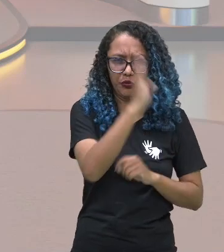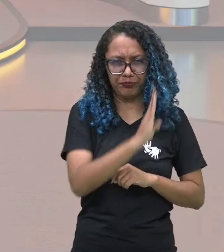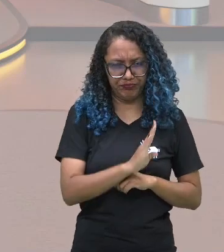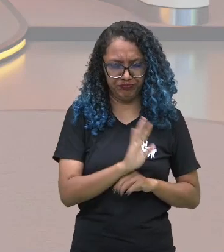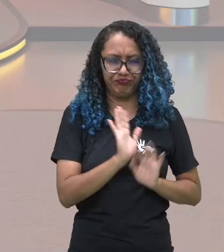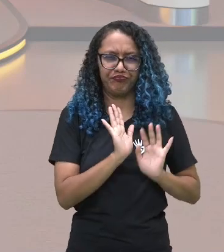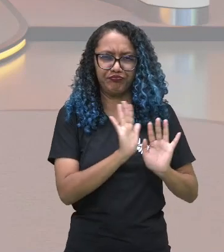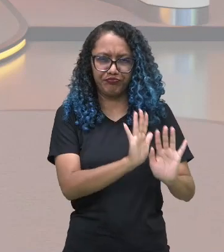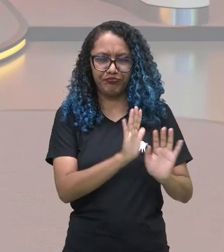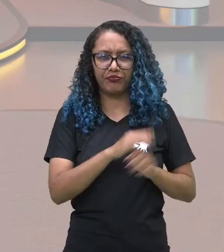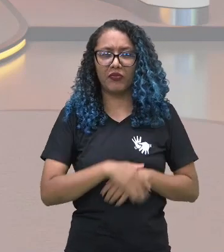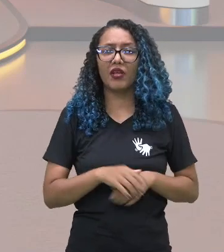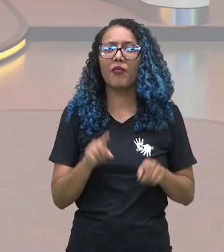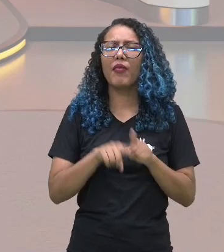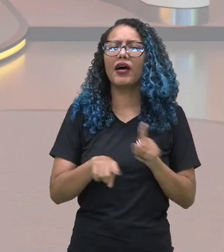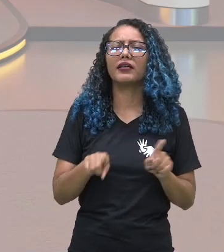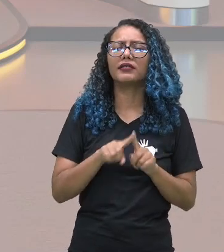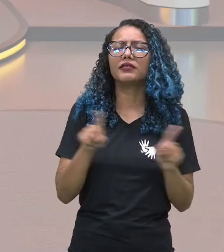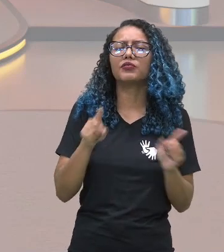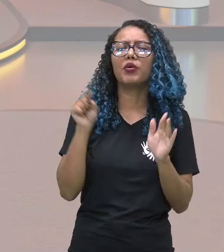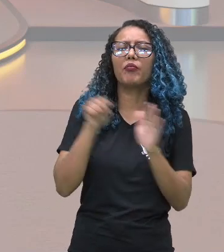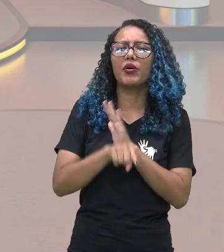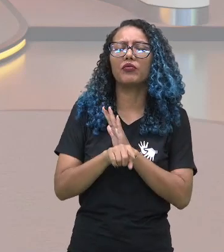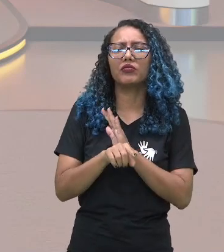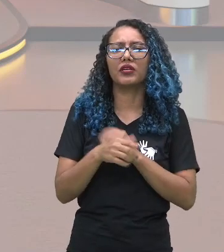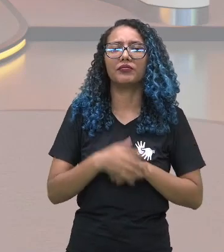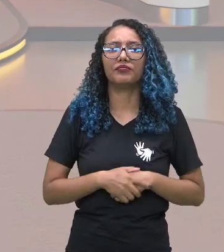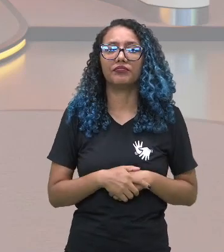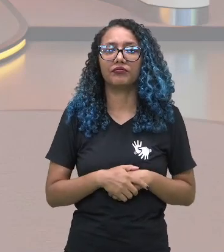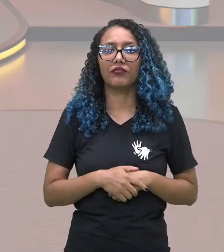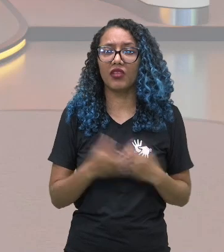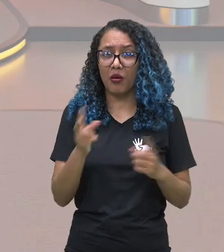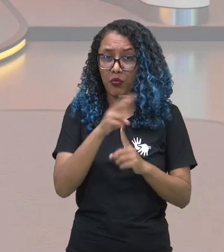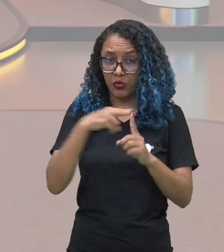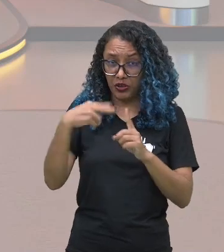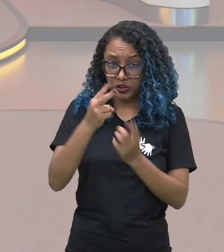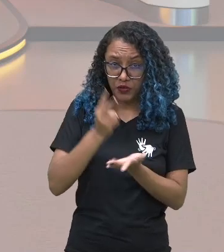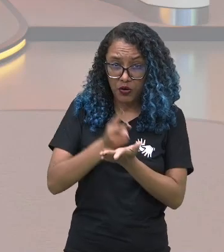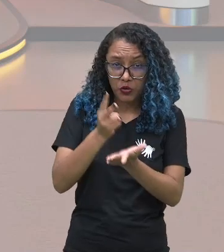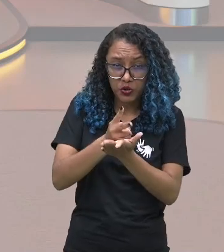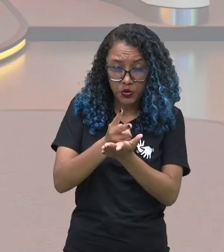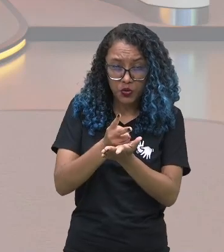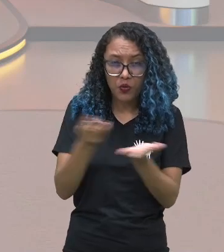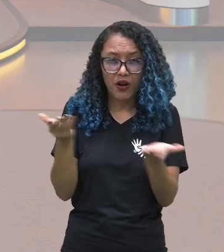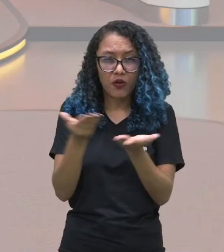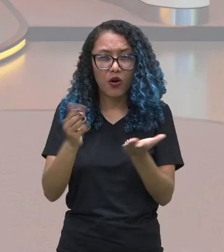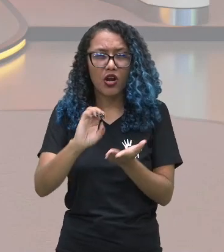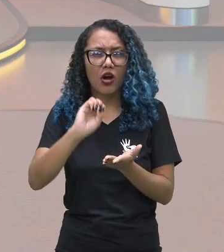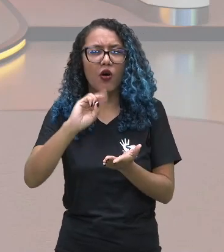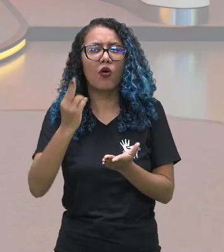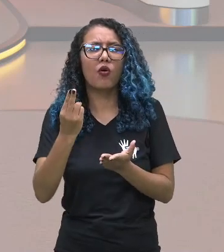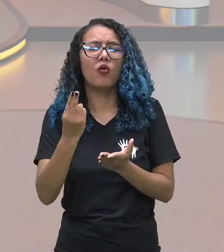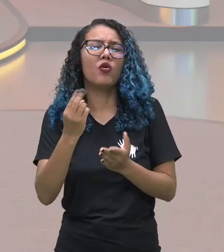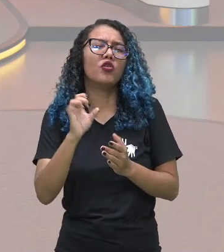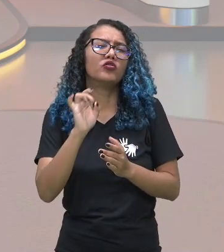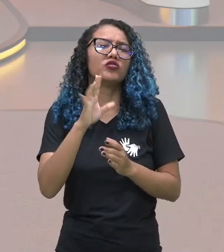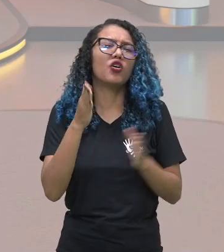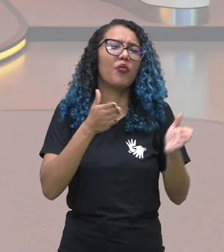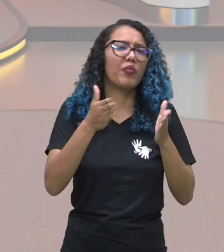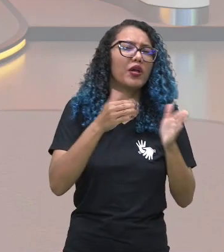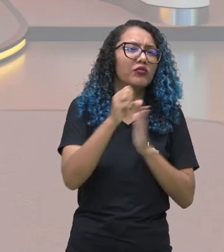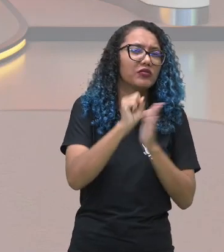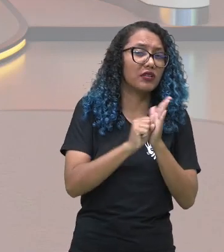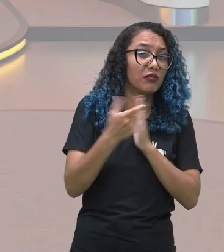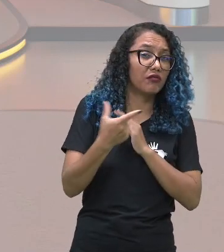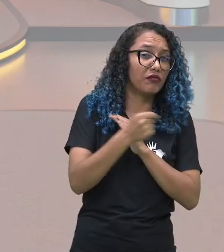eu pergunto para vocês, será que ainda existe essa concepção hoje ou foi somente no século XX, enquanto Caio